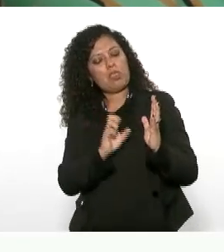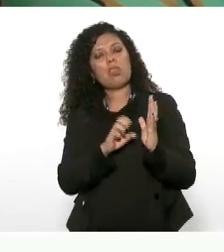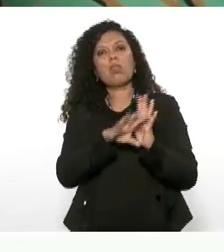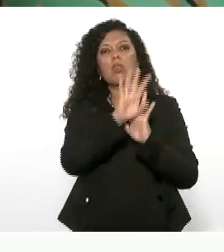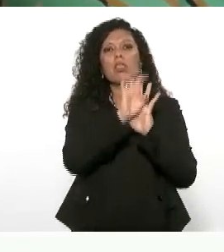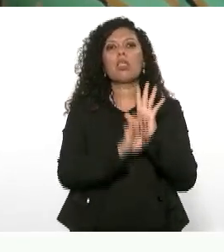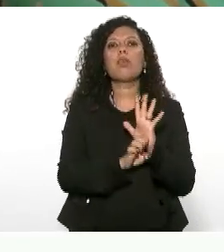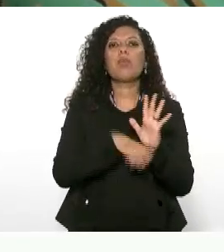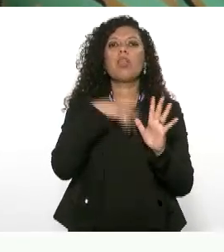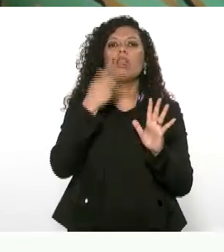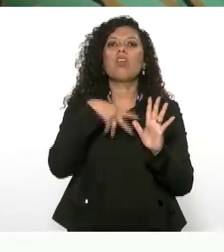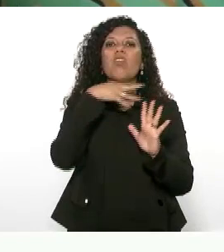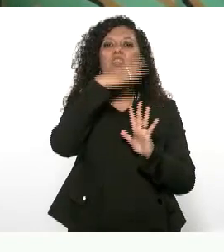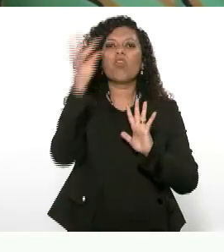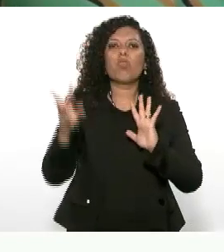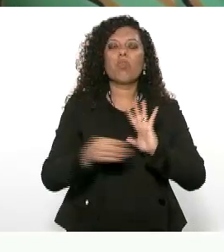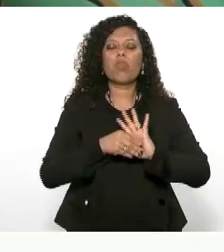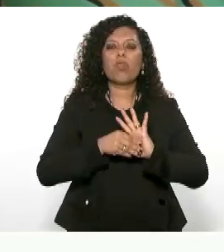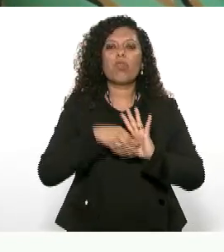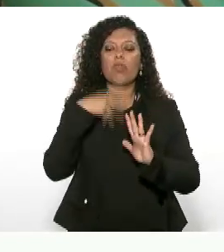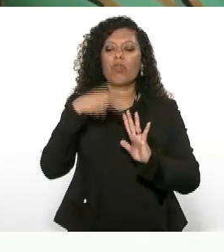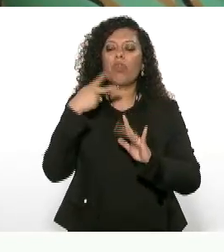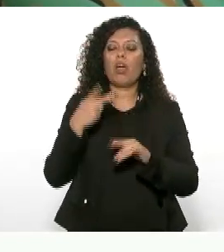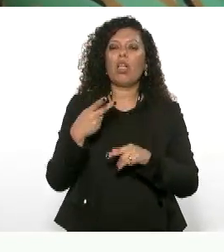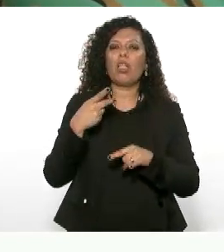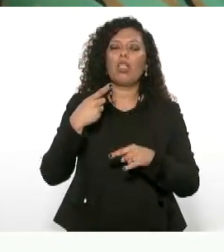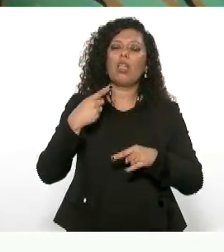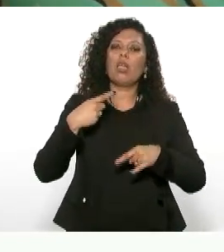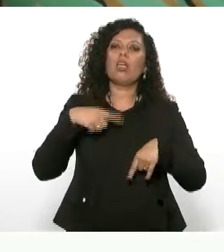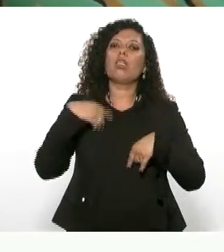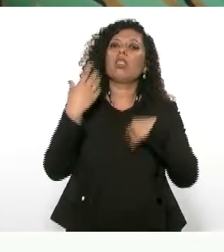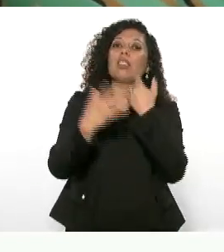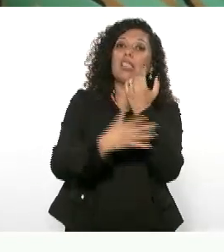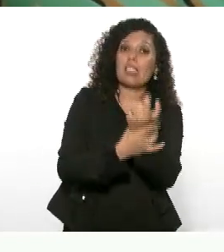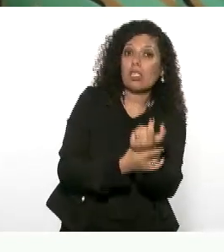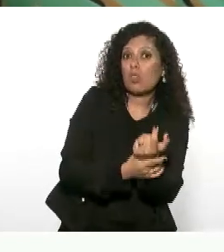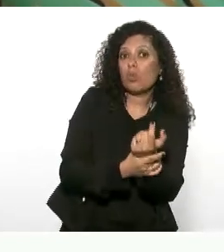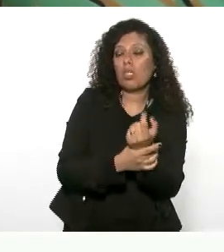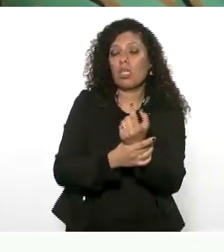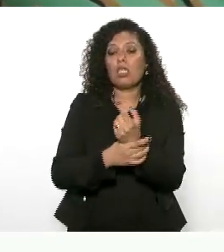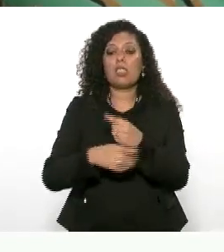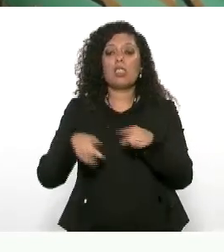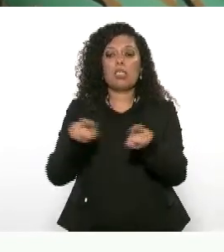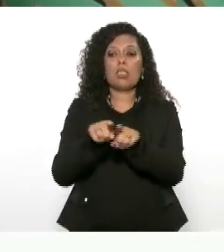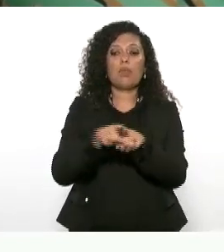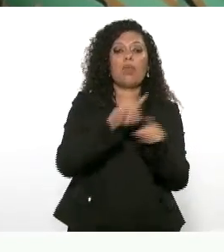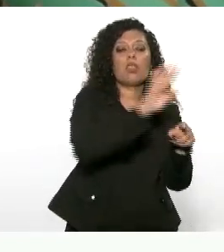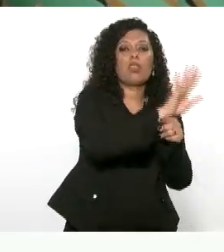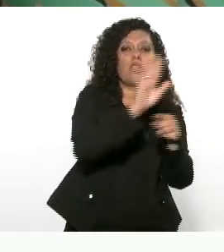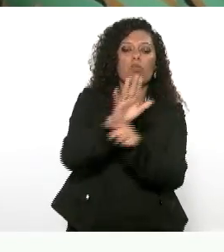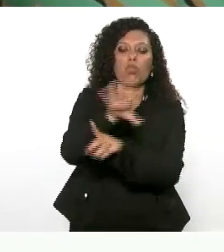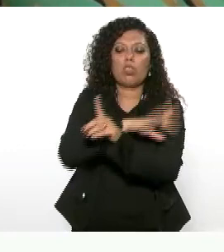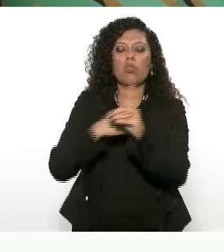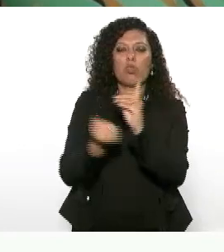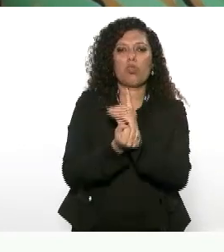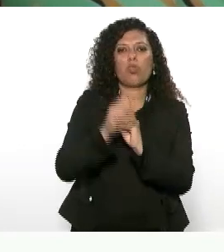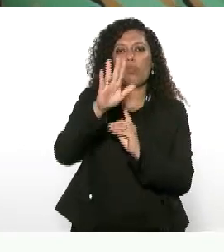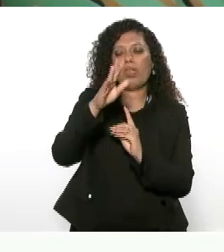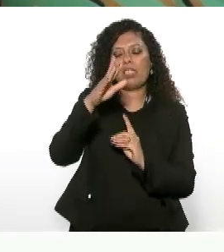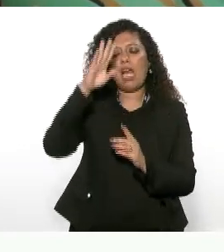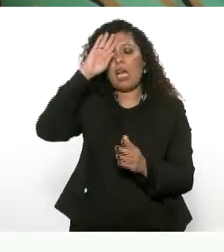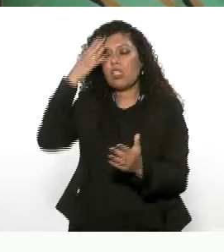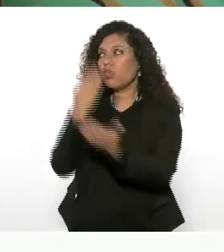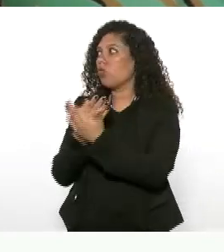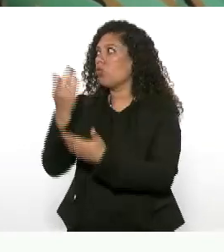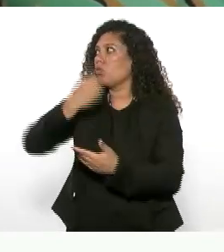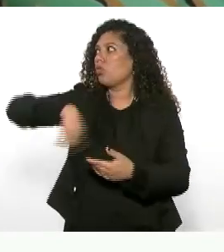ele estabelece a política estadual de segurança pública e defesa social. Acredito que nós policiais,